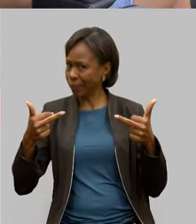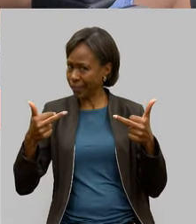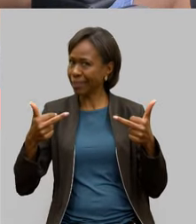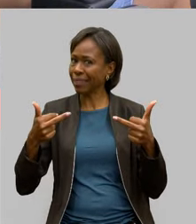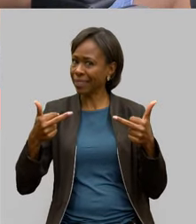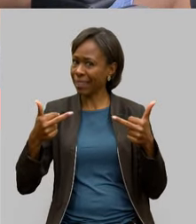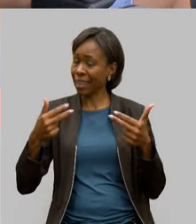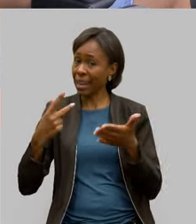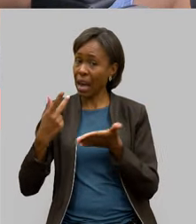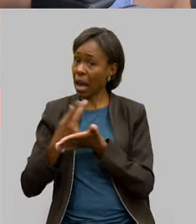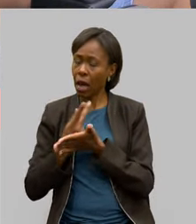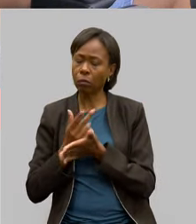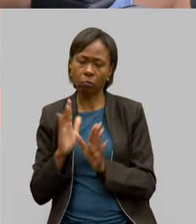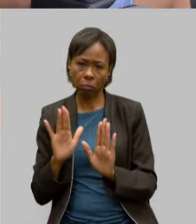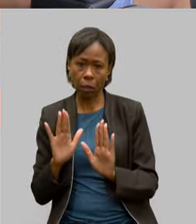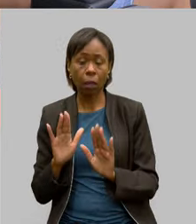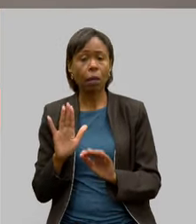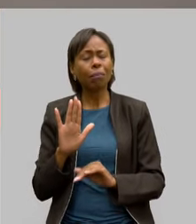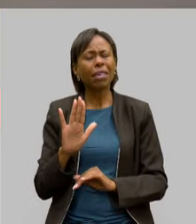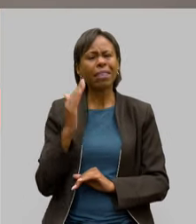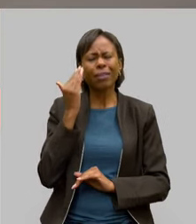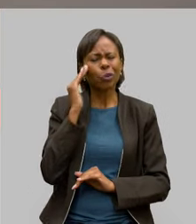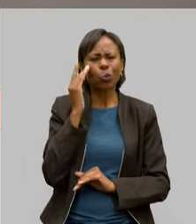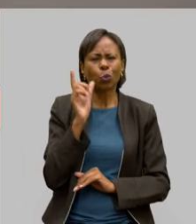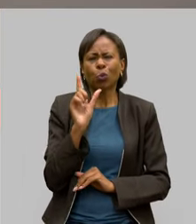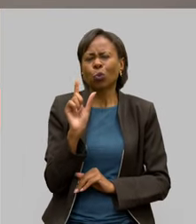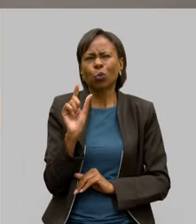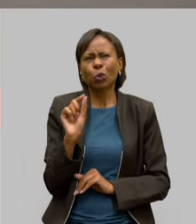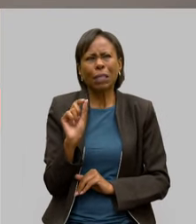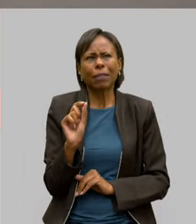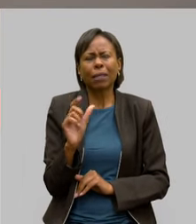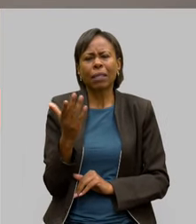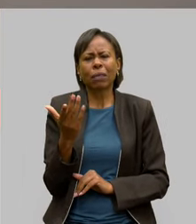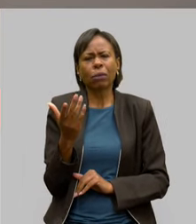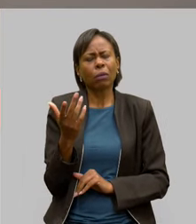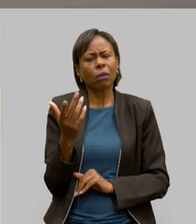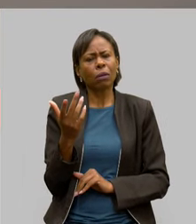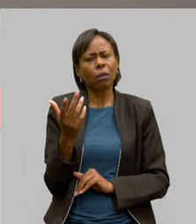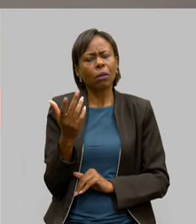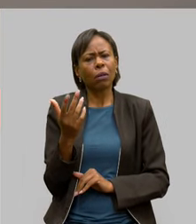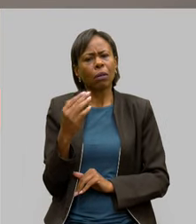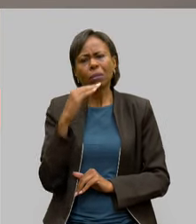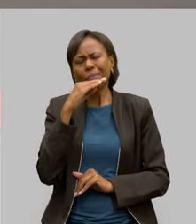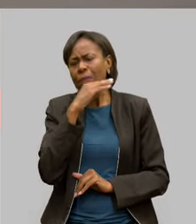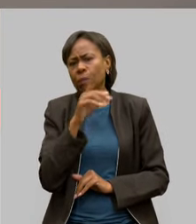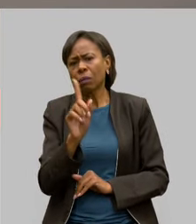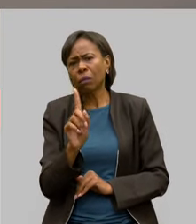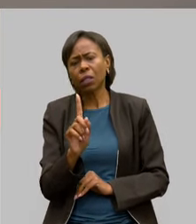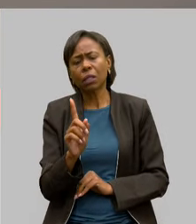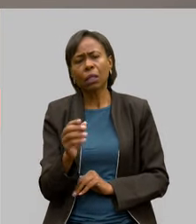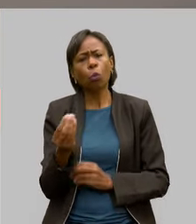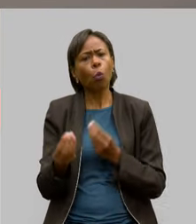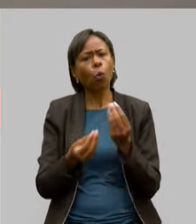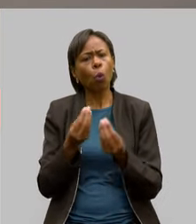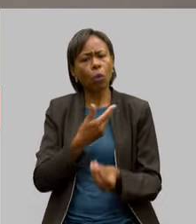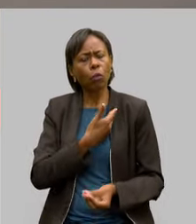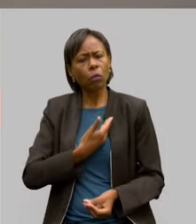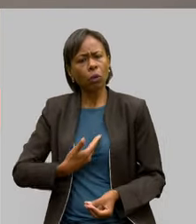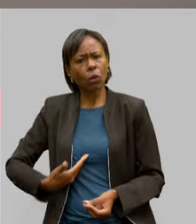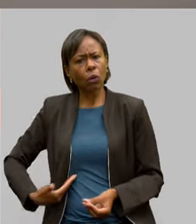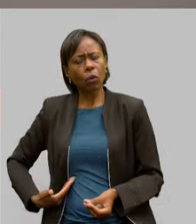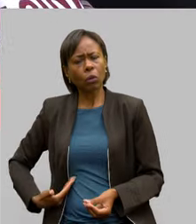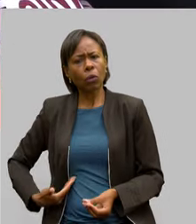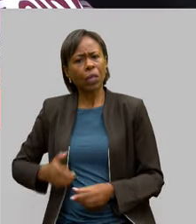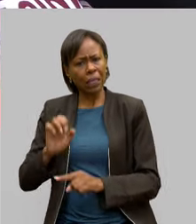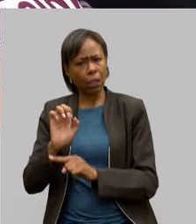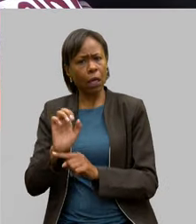mas eu não consigo entender eu não consigo vislumbrar uma forma como o estado poderia eh